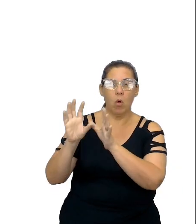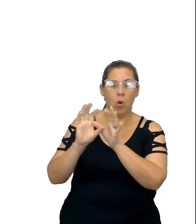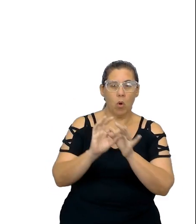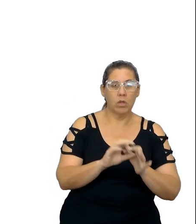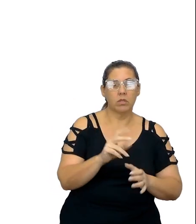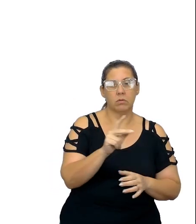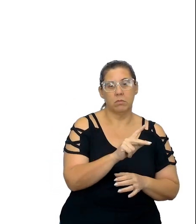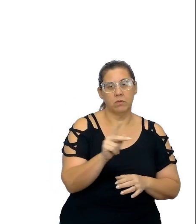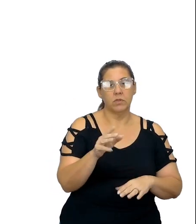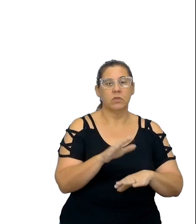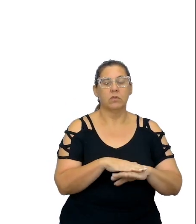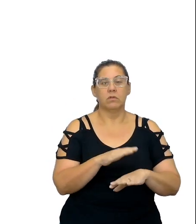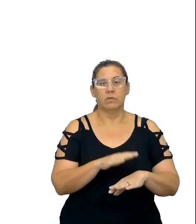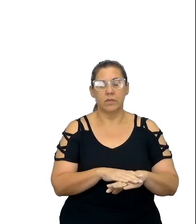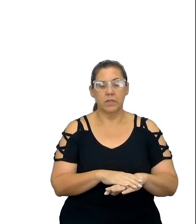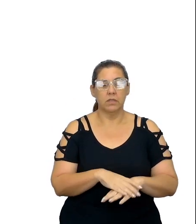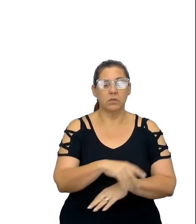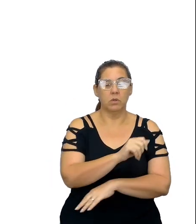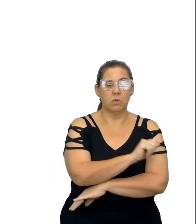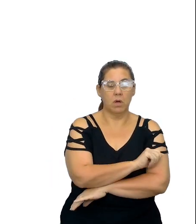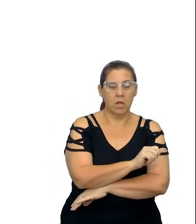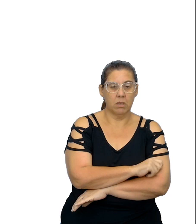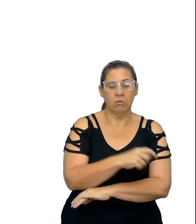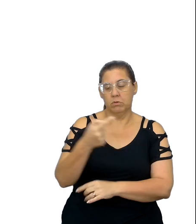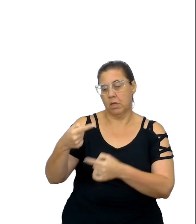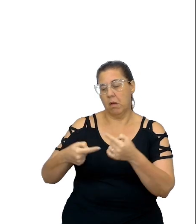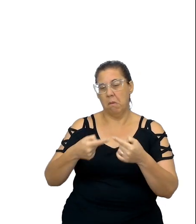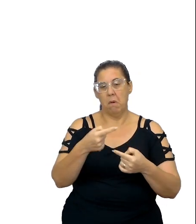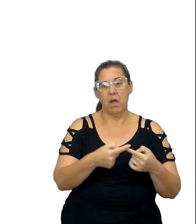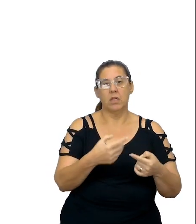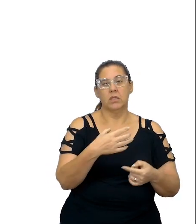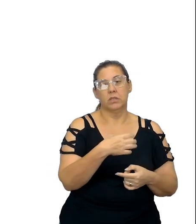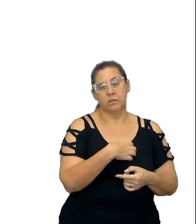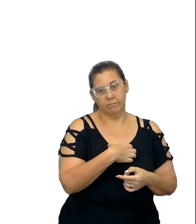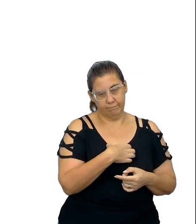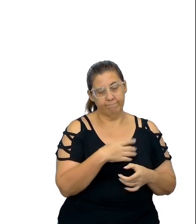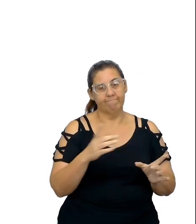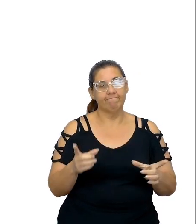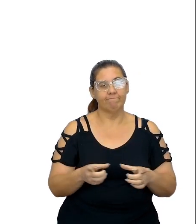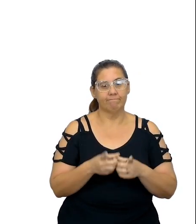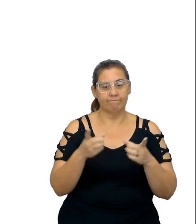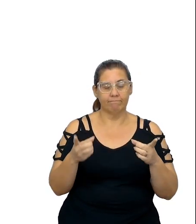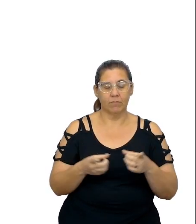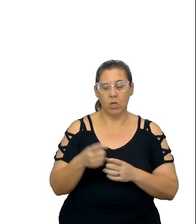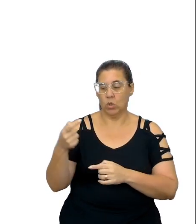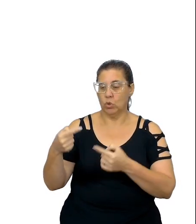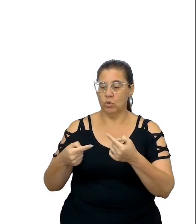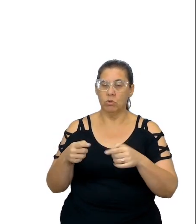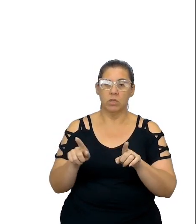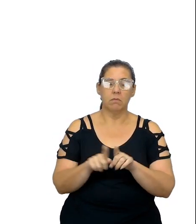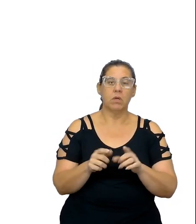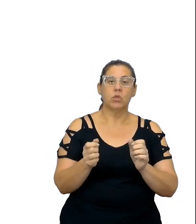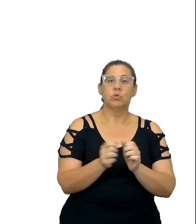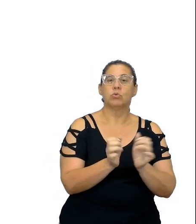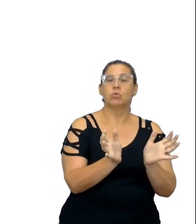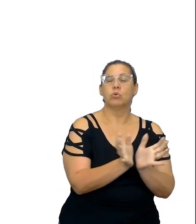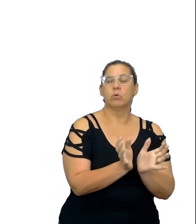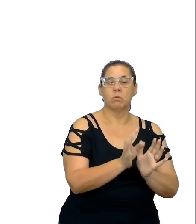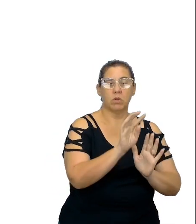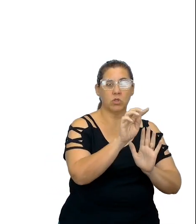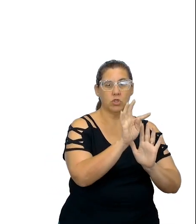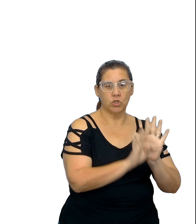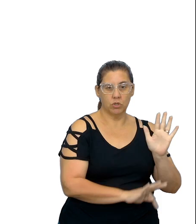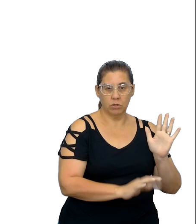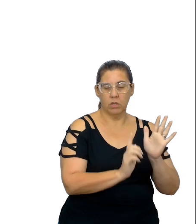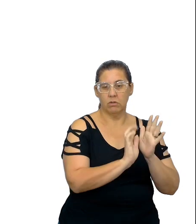professor fazer com seus estudantes, né, um debate de forma bastante dinâmica. Aí, discutir também com a turma sobre gêneros textuais orais,